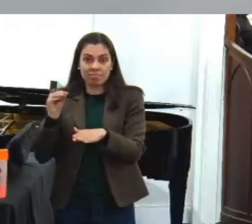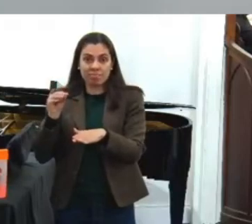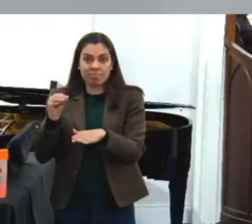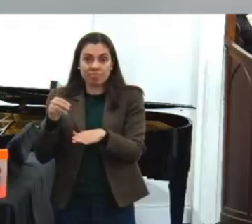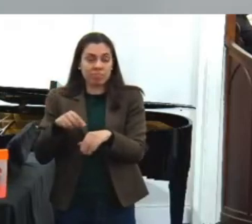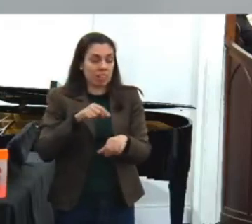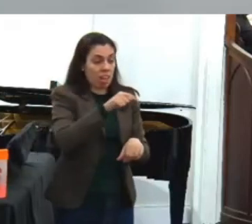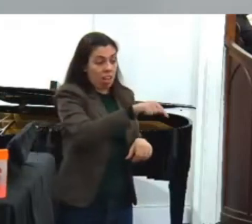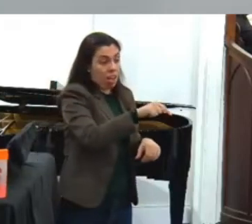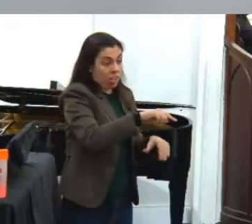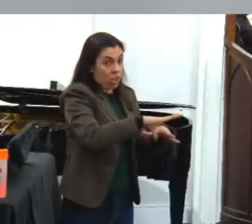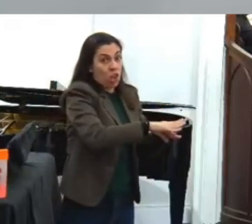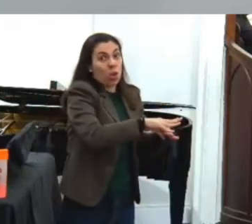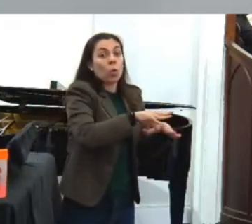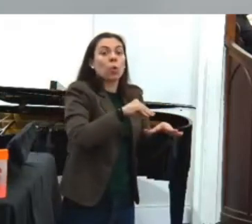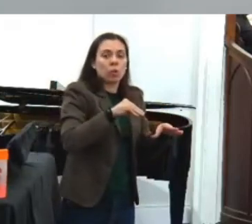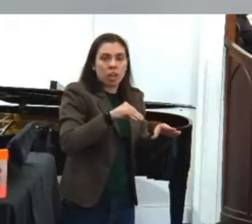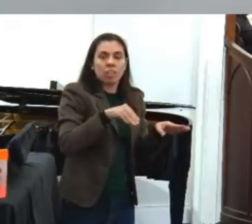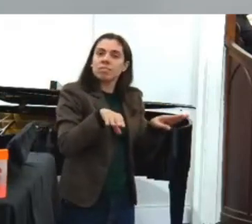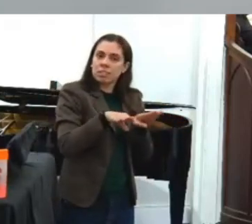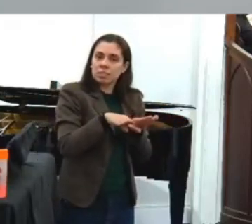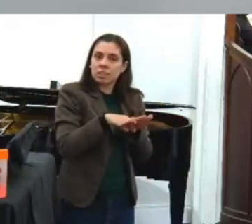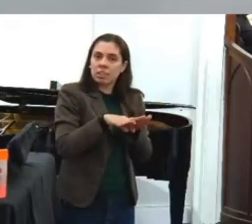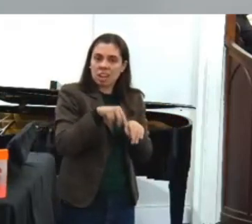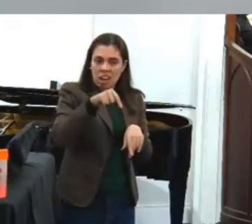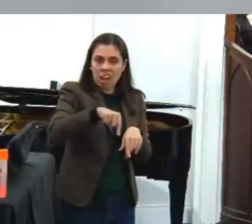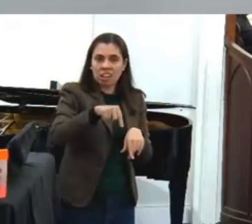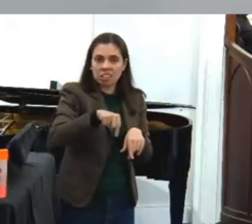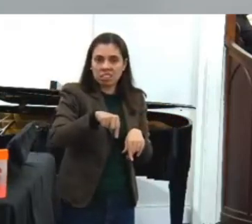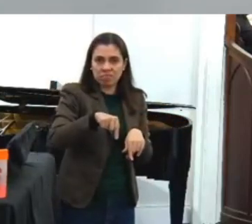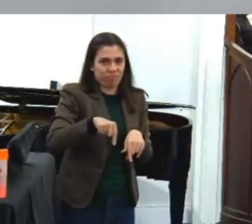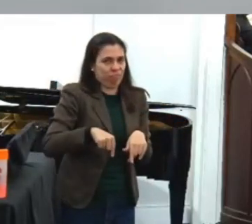espiritual da sua igreja em Laodiceia.